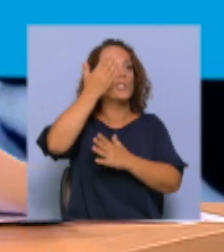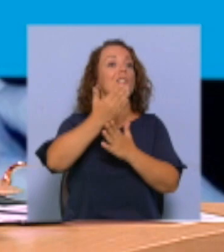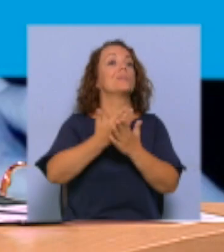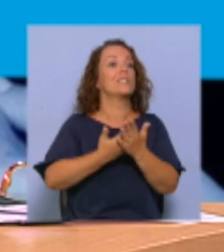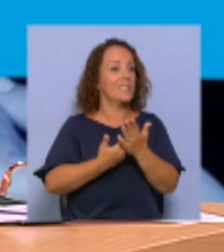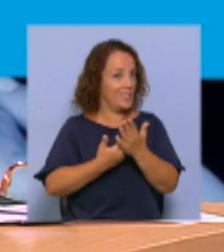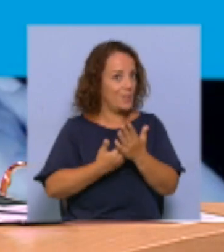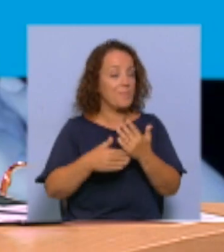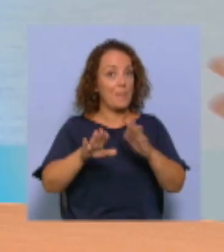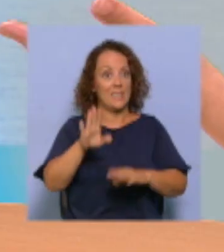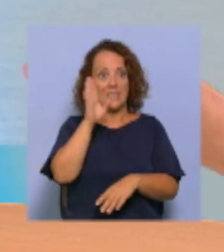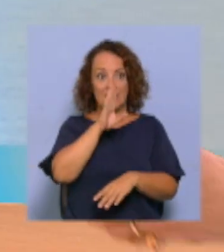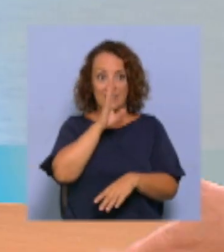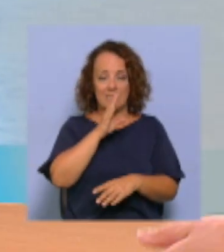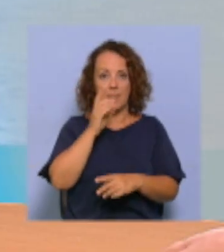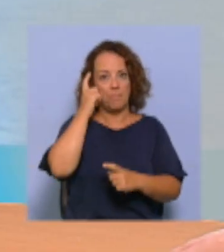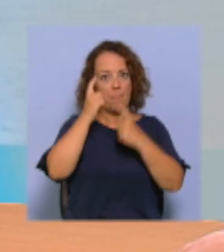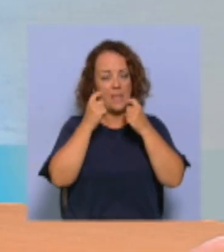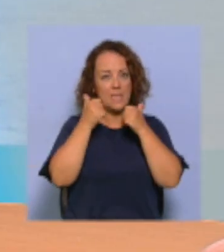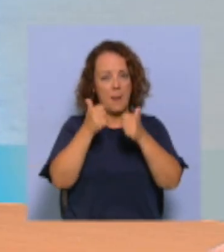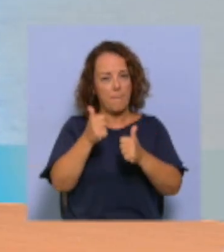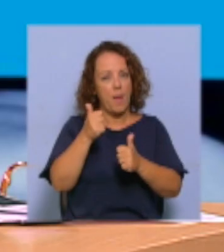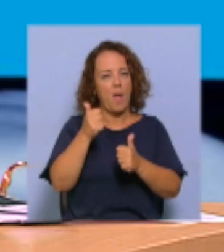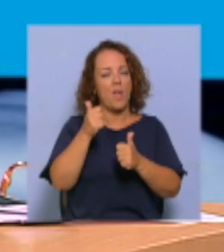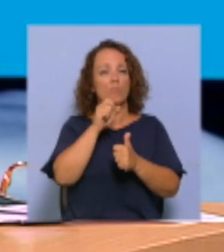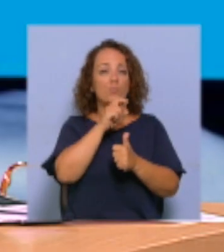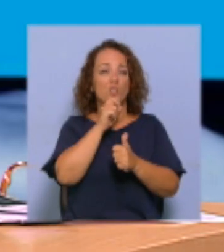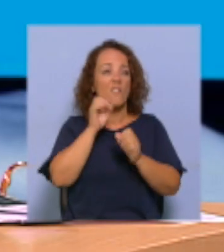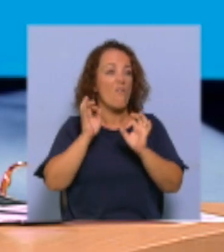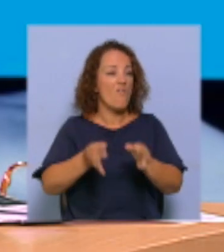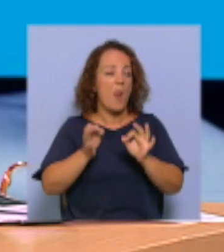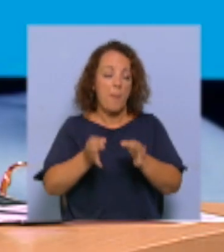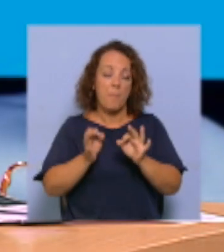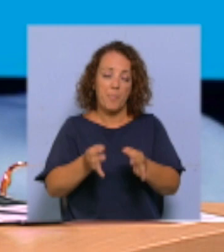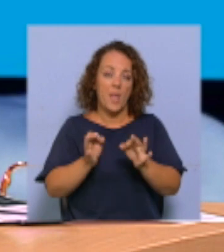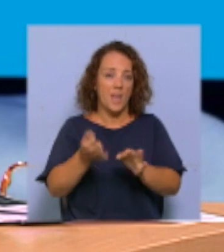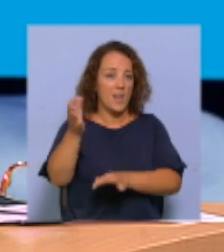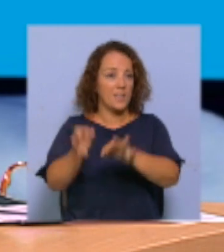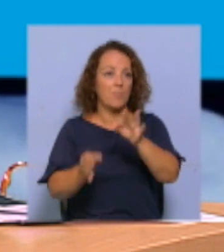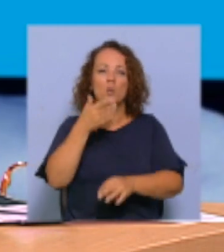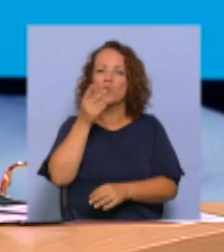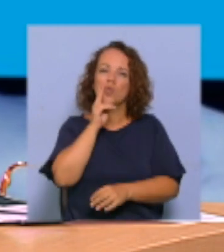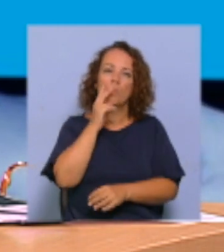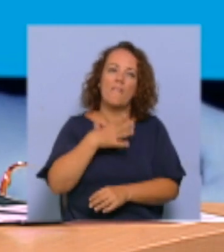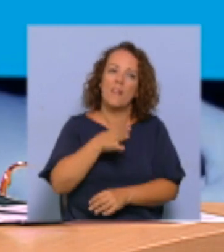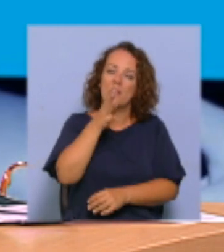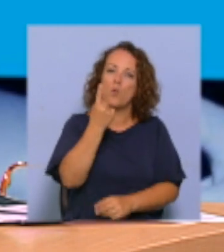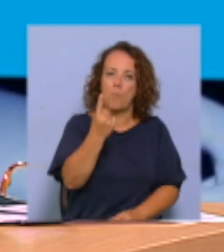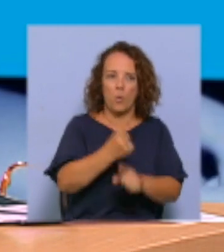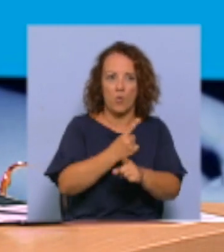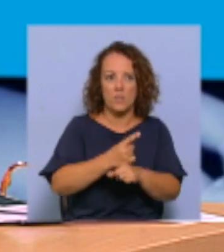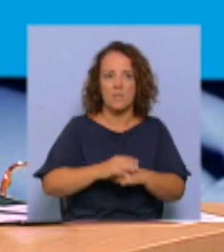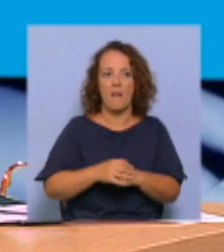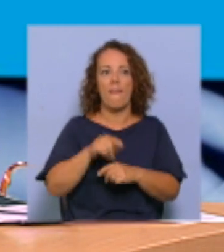Mas se o bom senso permanecesse, talvez não fosse preciso chegar aí. Esperemos, e sobretudo, Henrique, deixa-me só dizer uma coisa. Eu acho